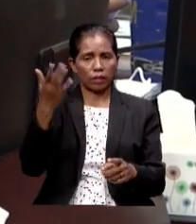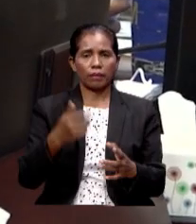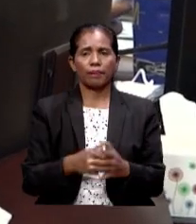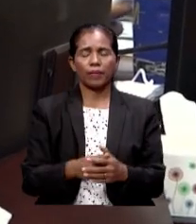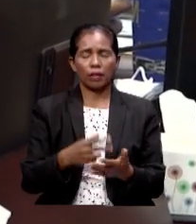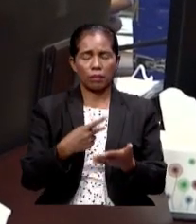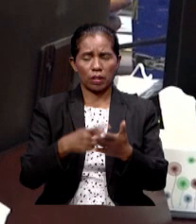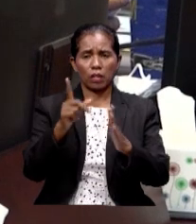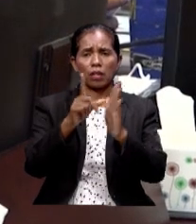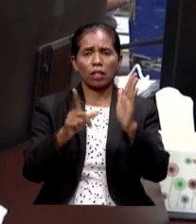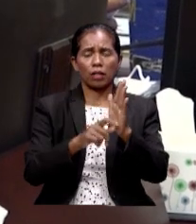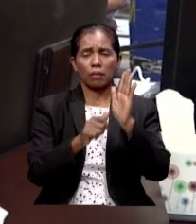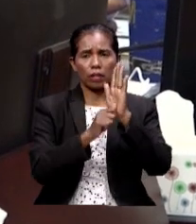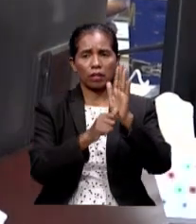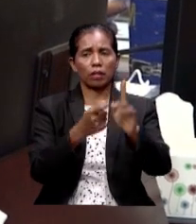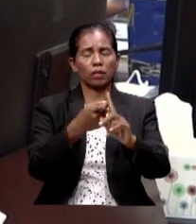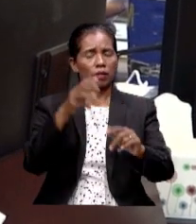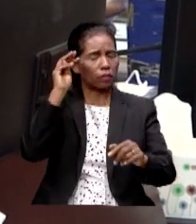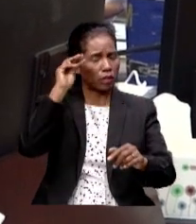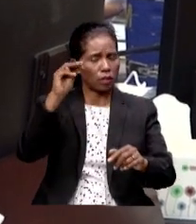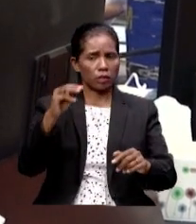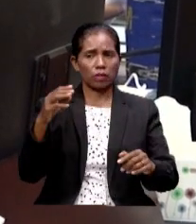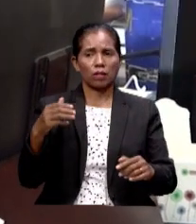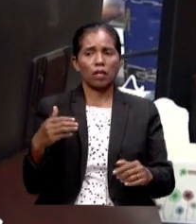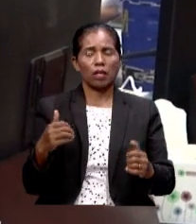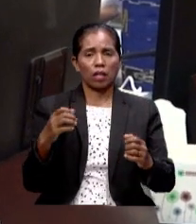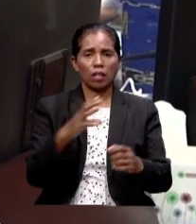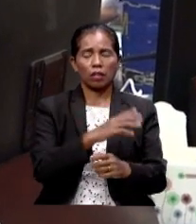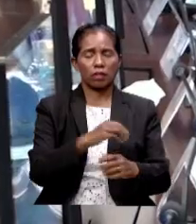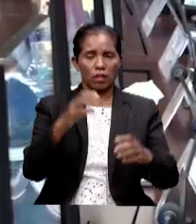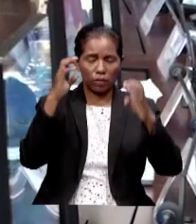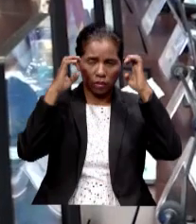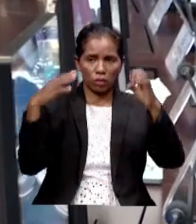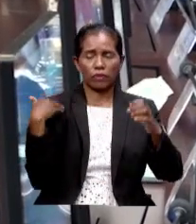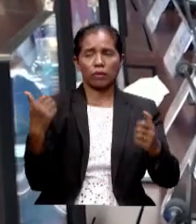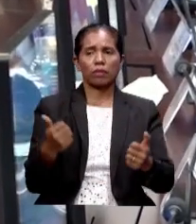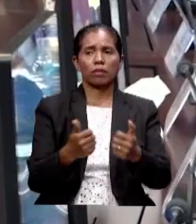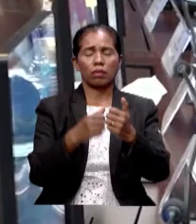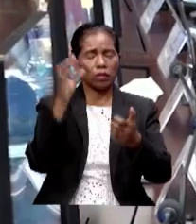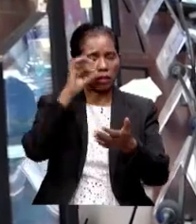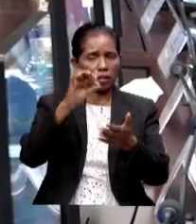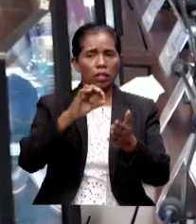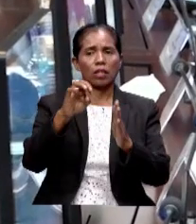ne apresenta o russi ministro da Educação, Juventude e Desporto, Armindo Maia, no secretário de Estado,